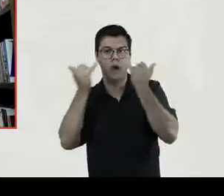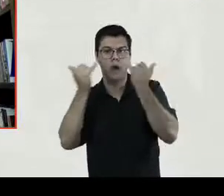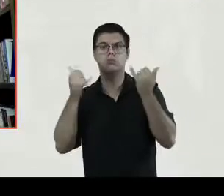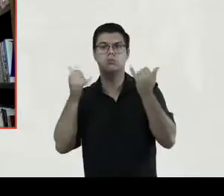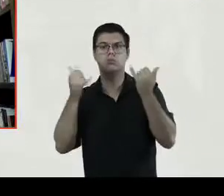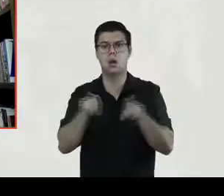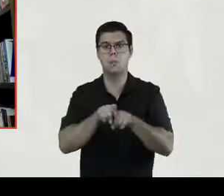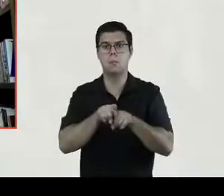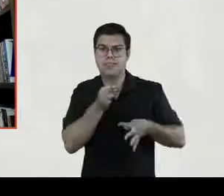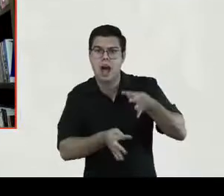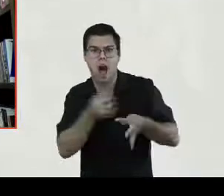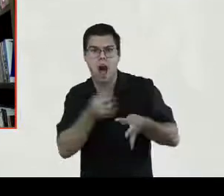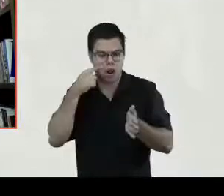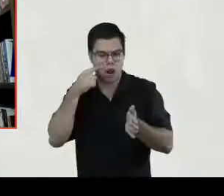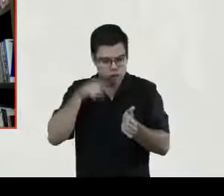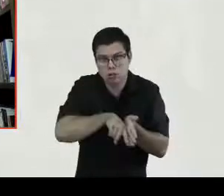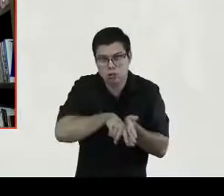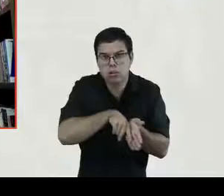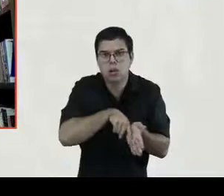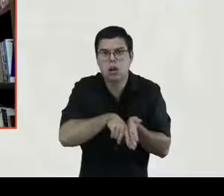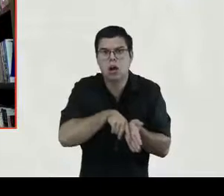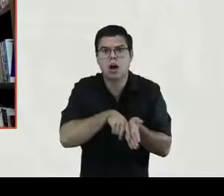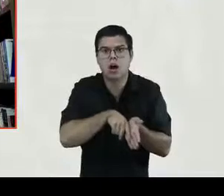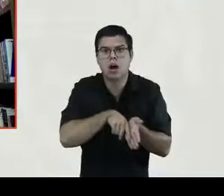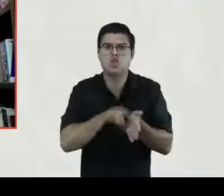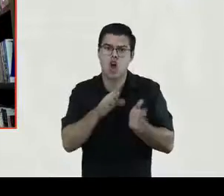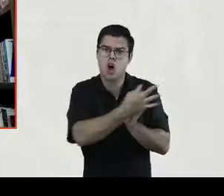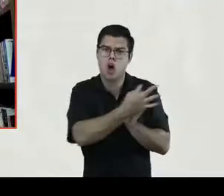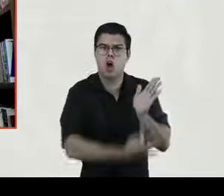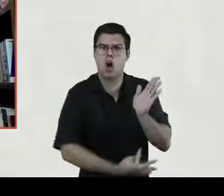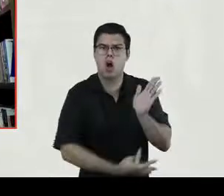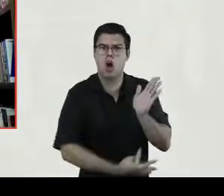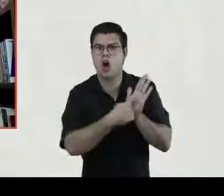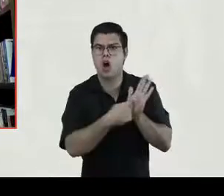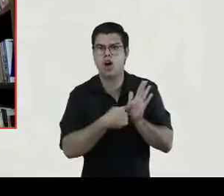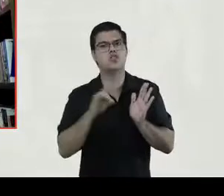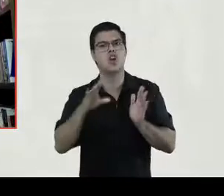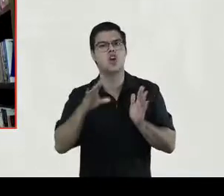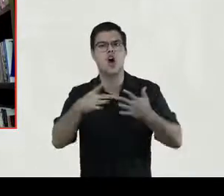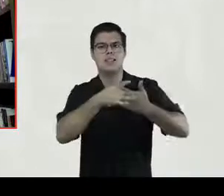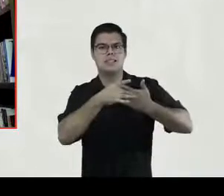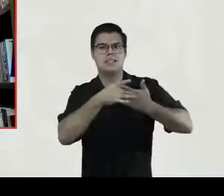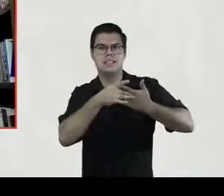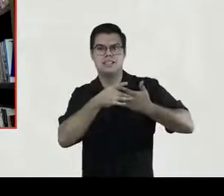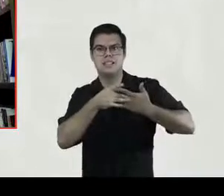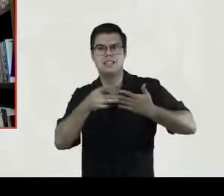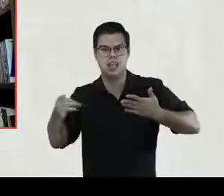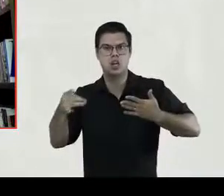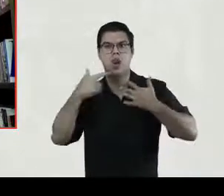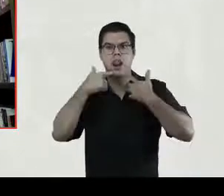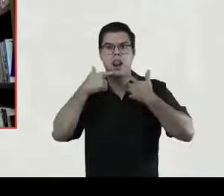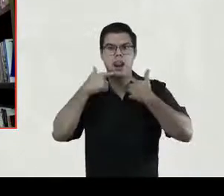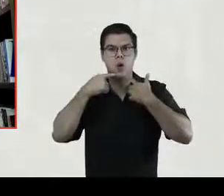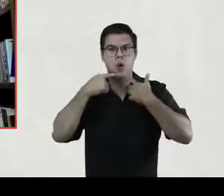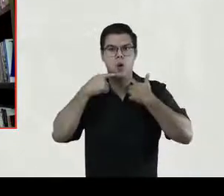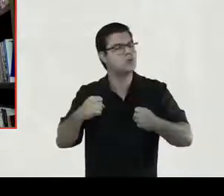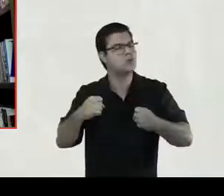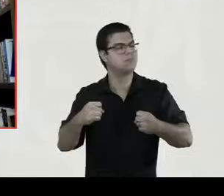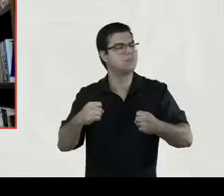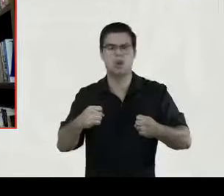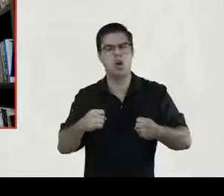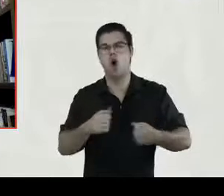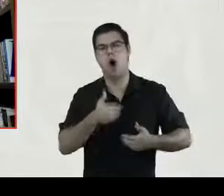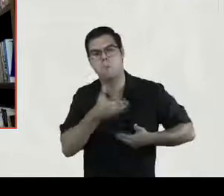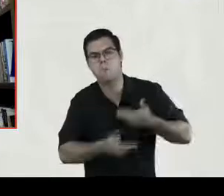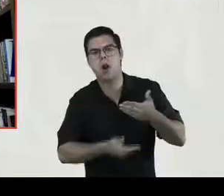tratamento analítico do texto, não apenas na sua forma textual, ou seja, como um signo linguístico apenas, mas no seu processamento de produção.